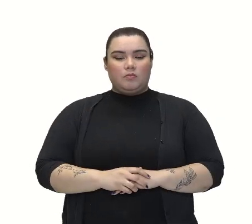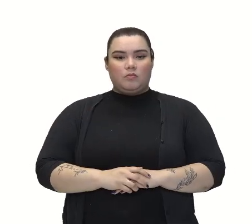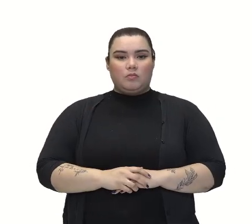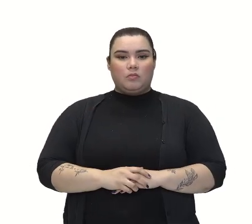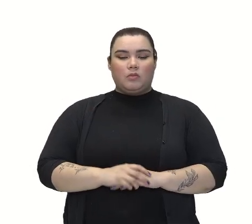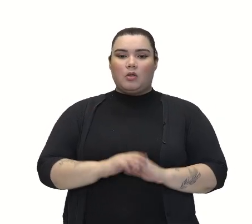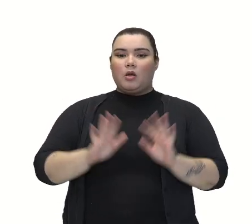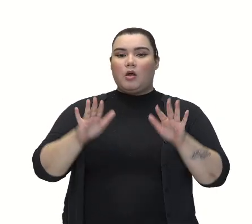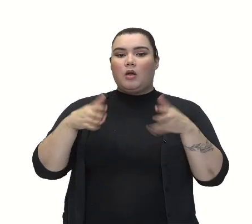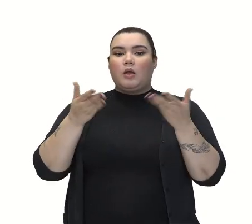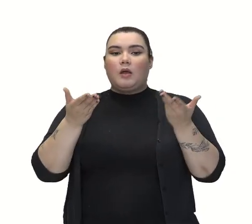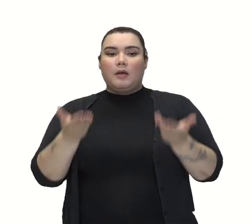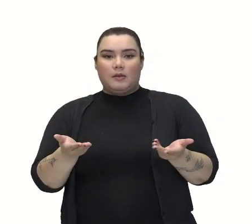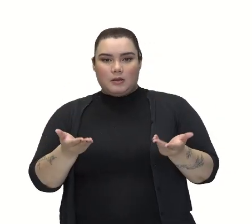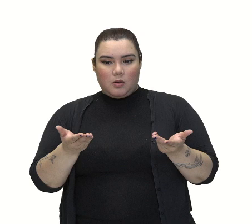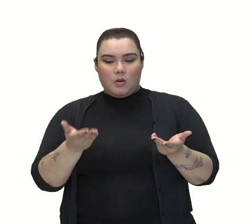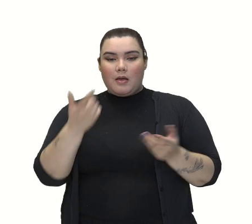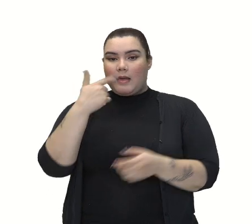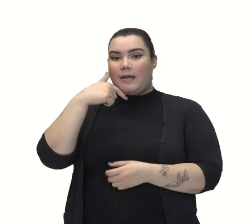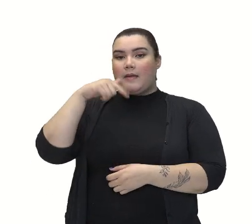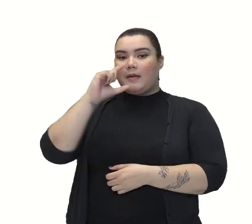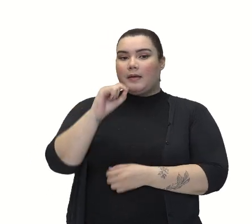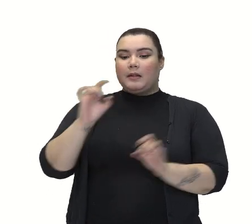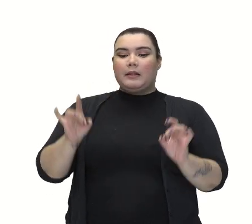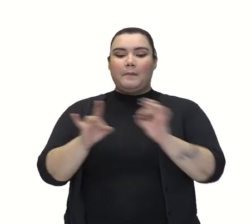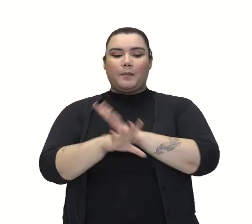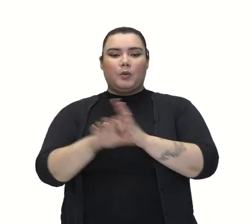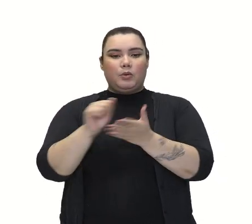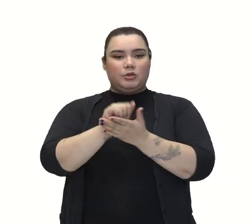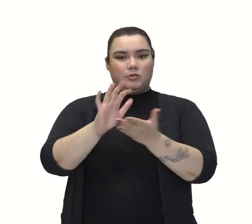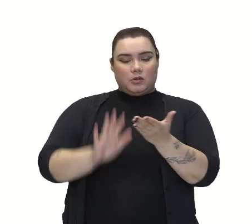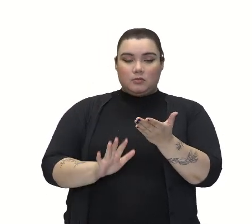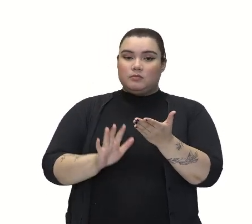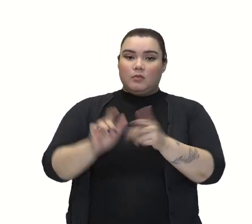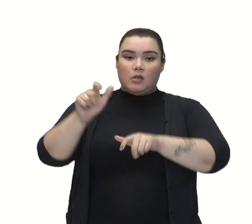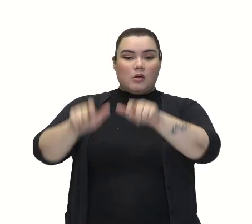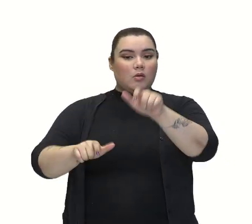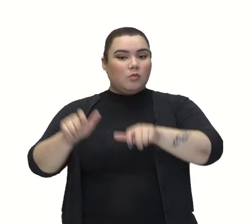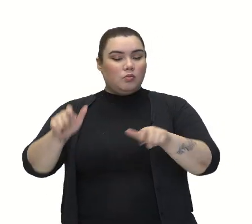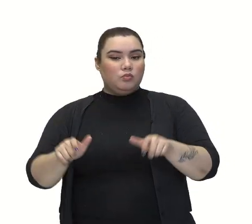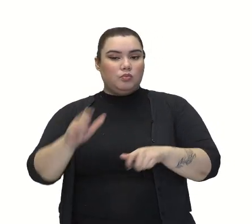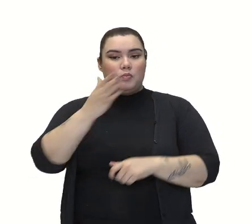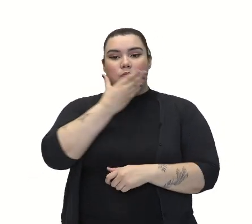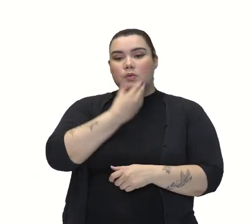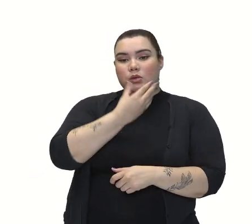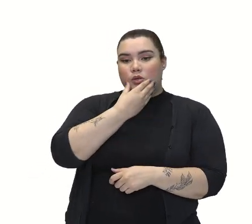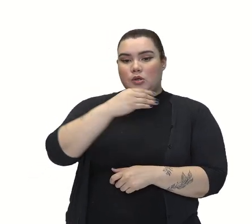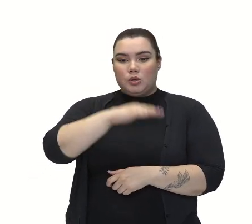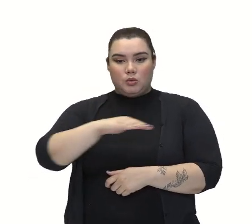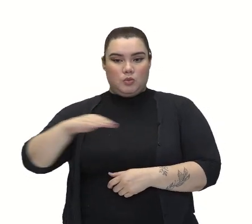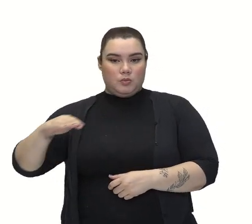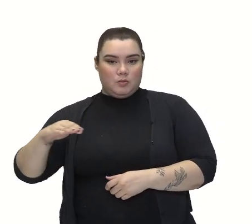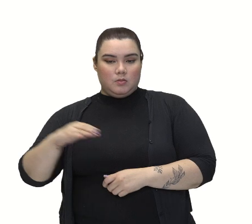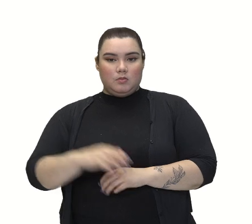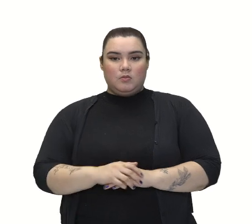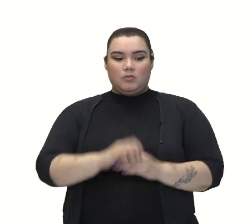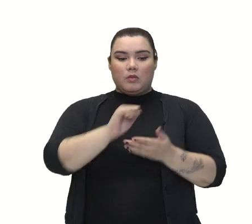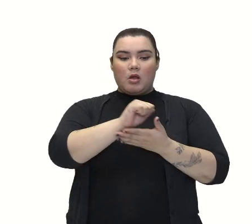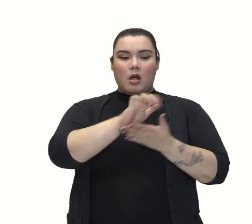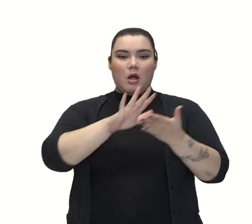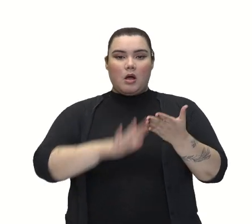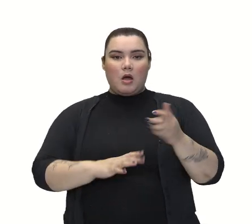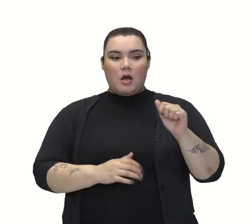que terminaram a atividade? Os meninos. E atividade também a gente está